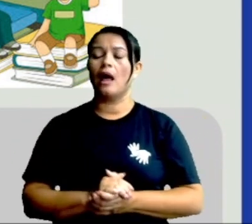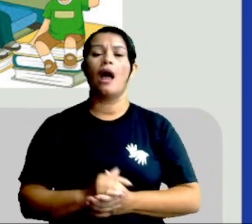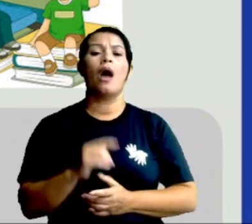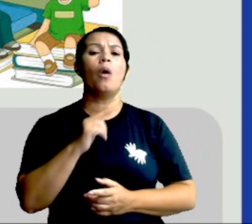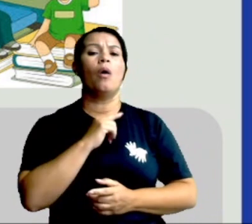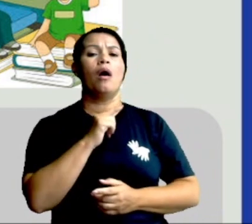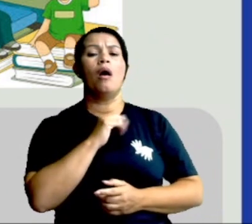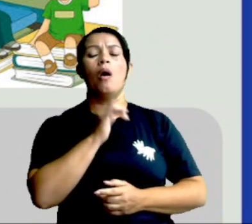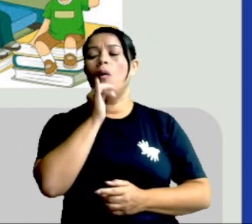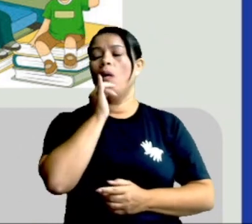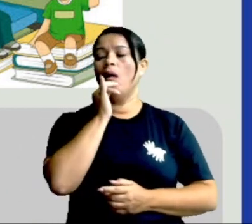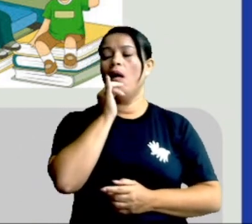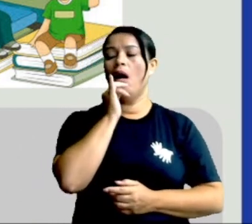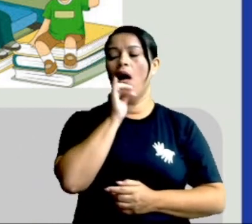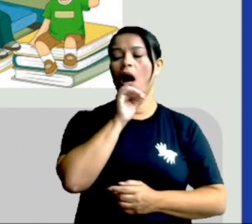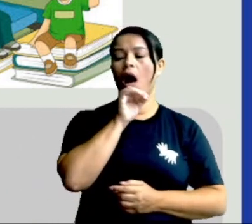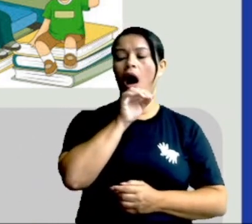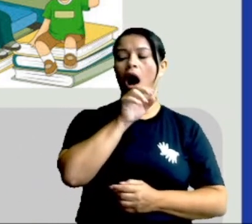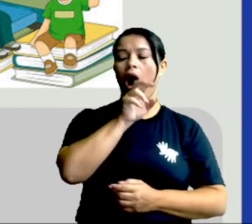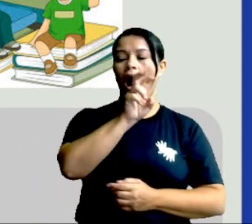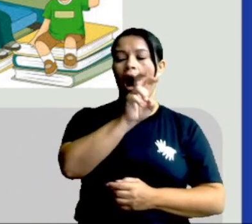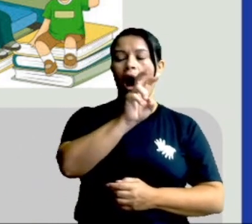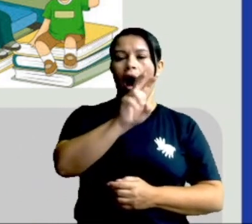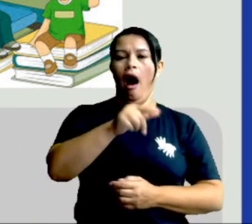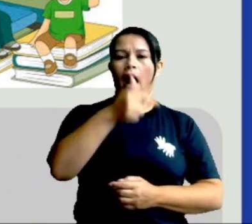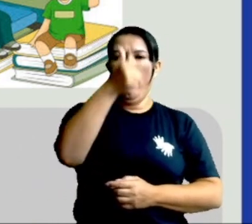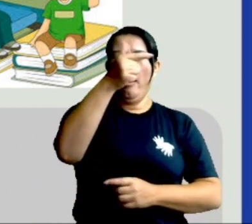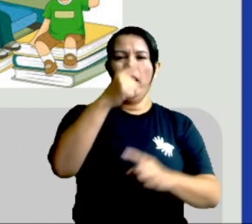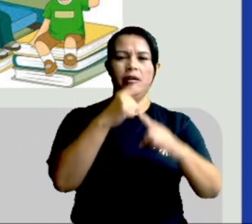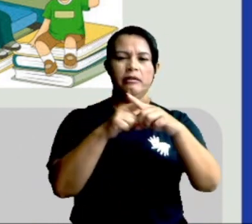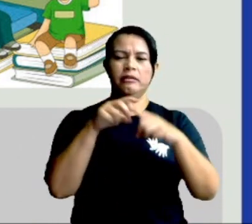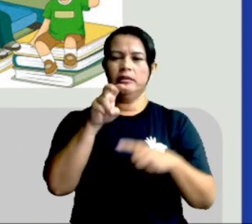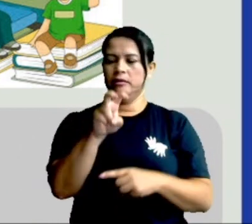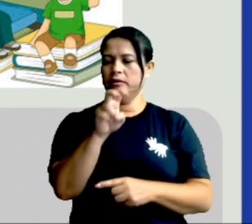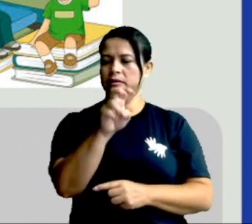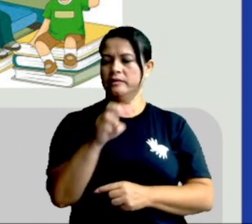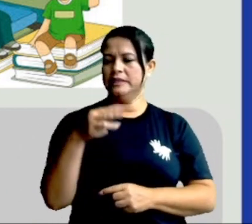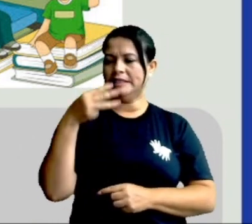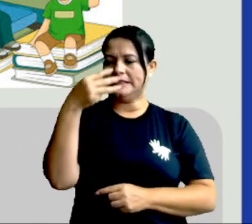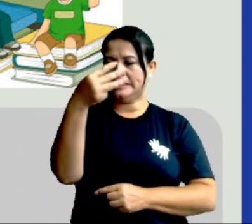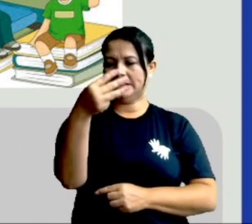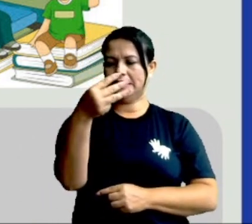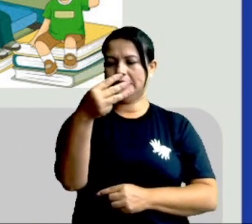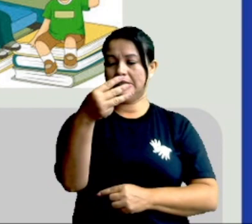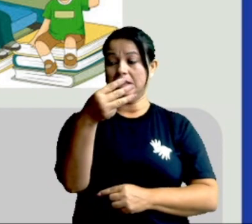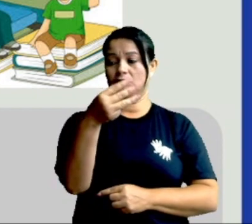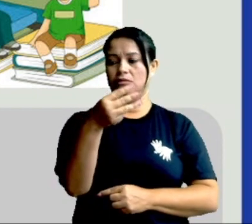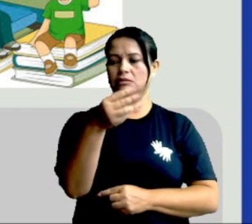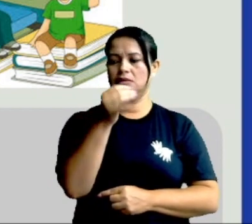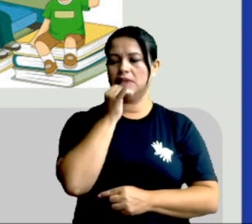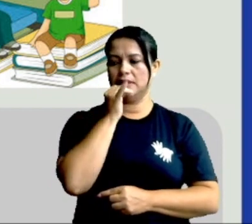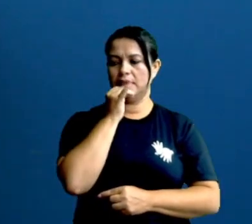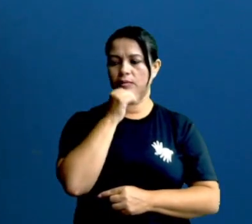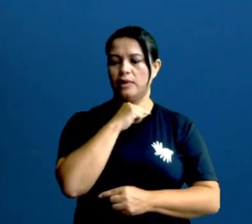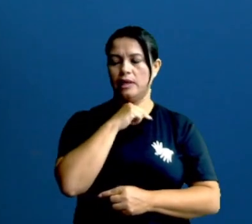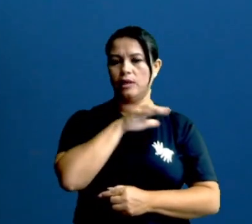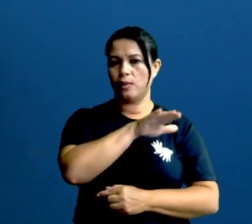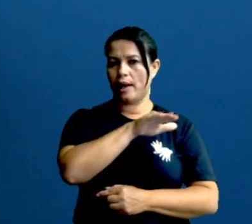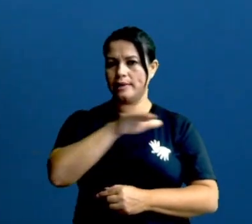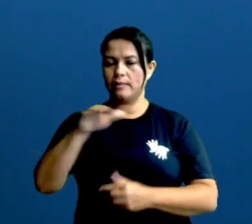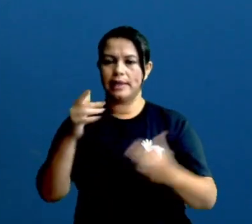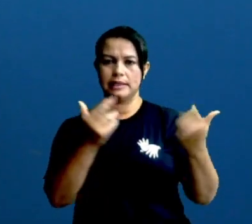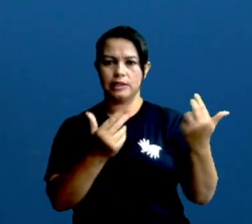eu tenho um exemplo de 5 elevado a 2 vezes 5 elevado a 3, tá certo? Ou seja, as minhas bases